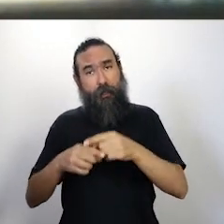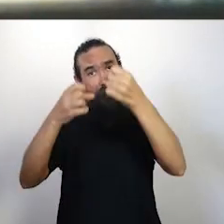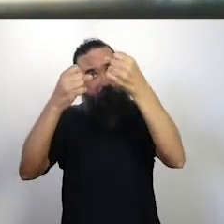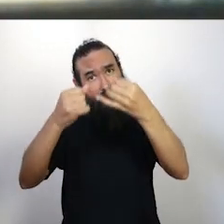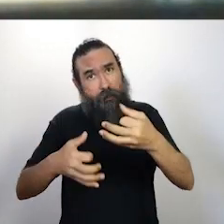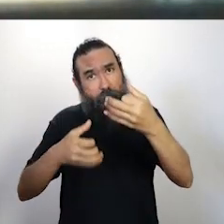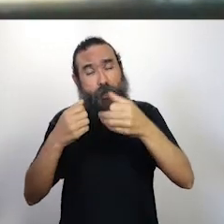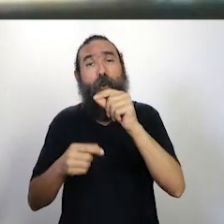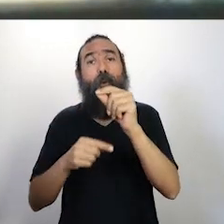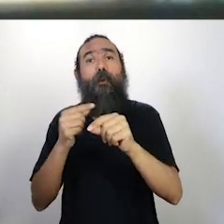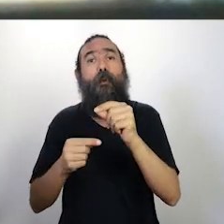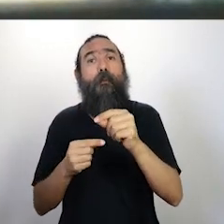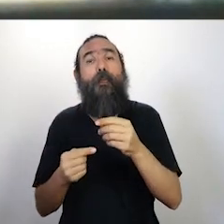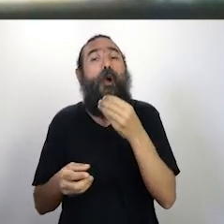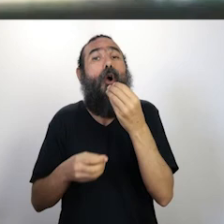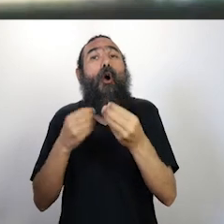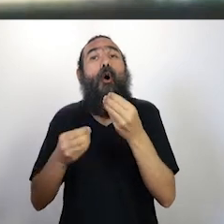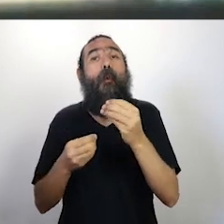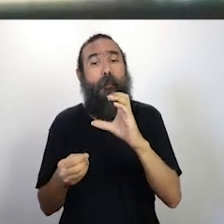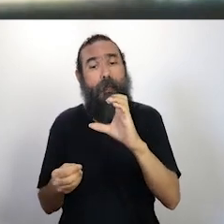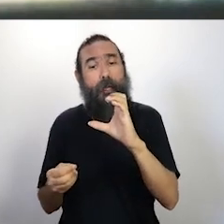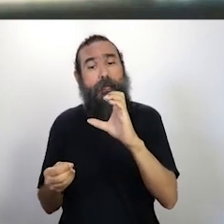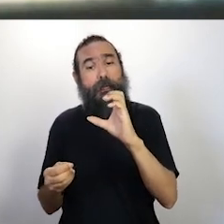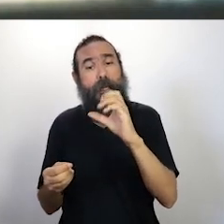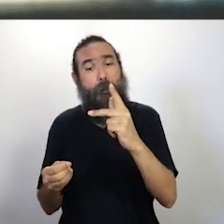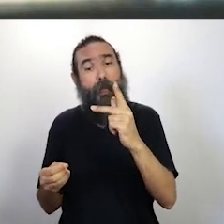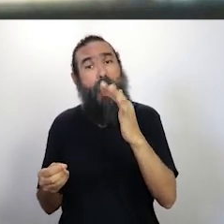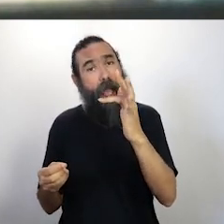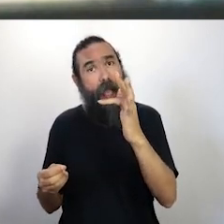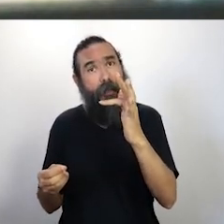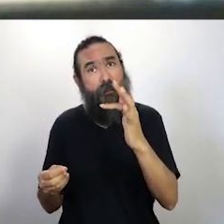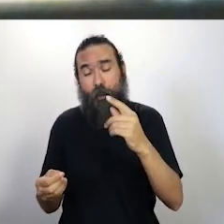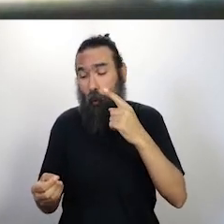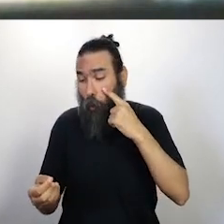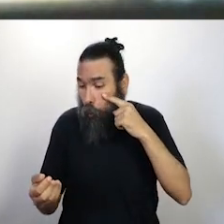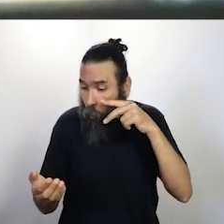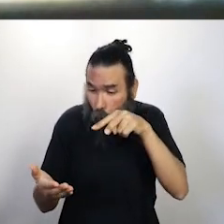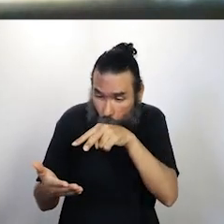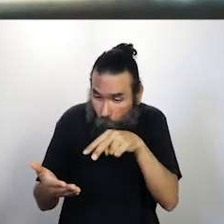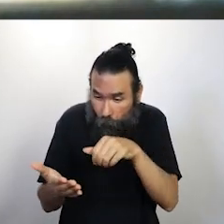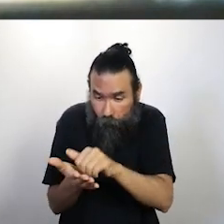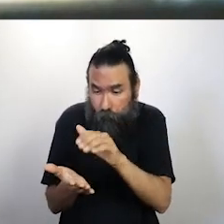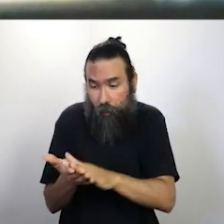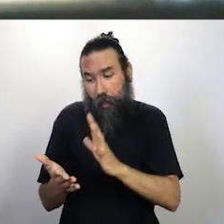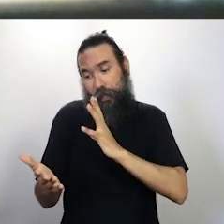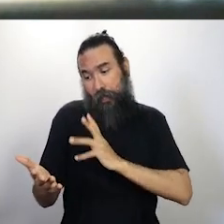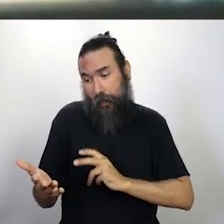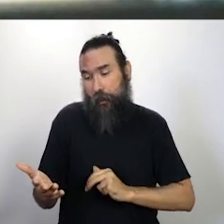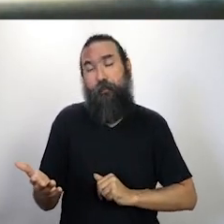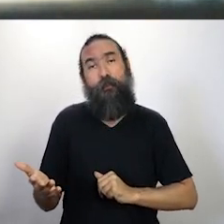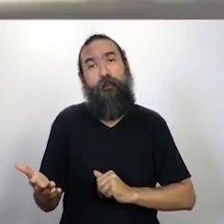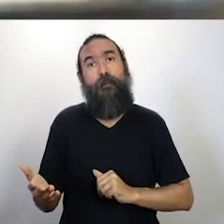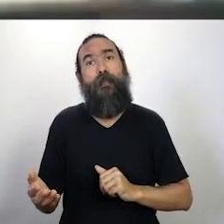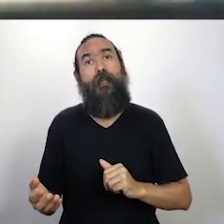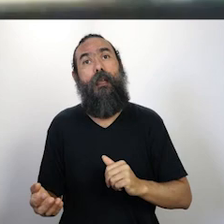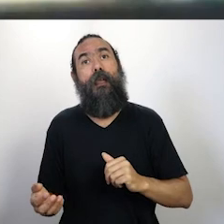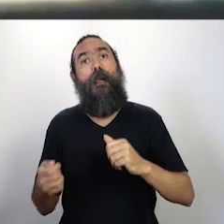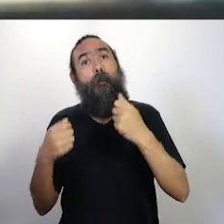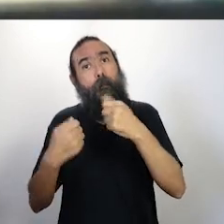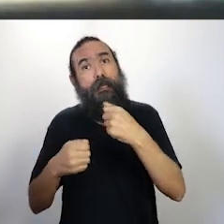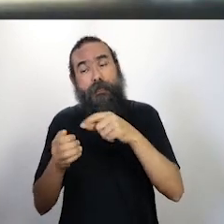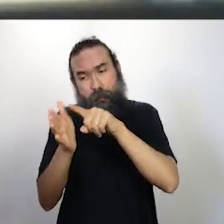questão da consulta de CPF já pela Receita Federal nós fizemos isso no Conselho Nacional para verificação de CPF para não ter